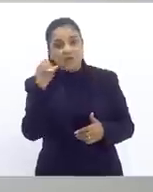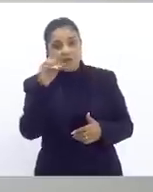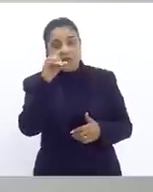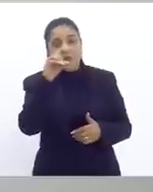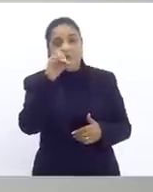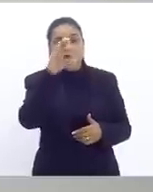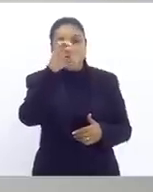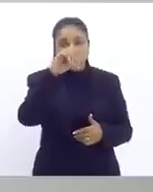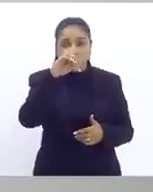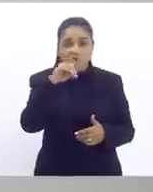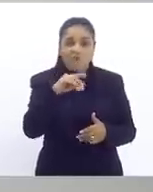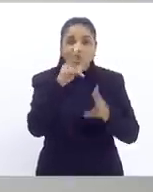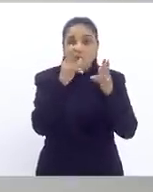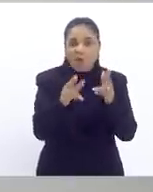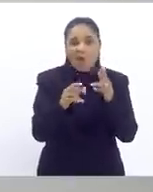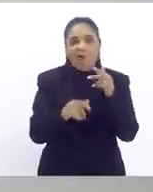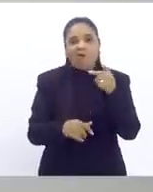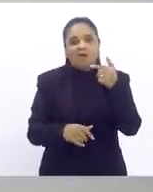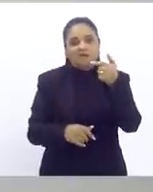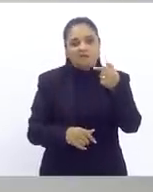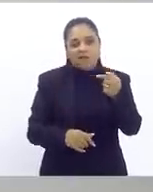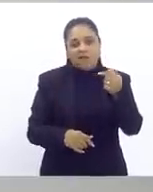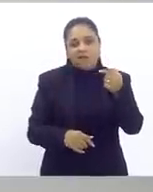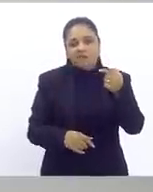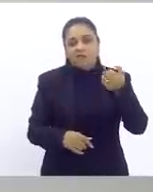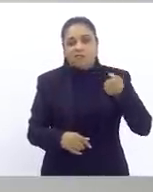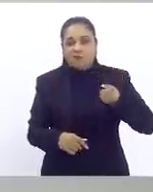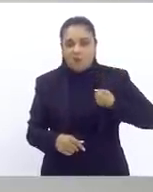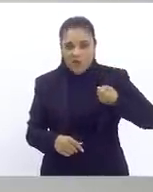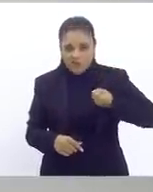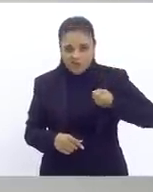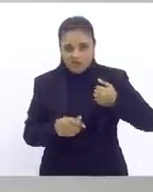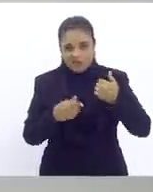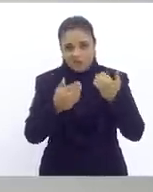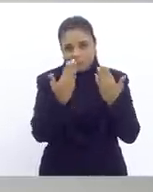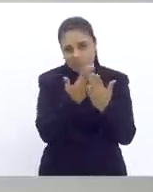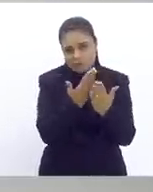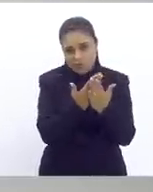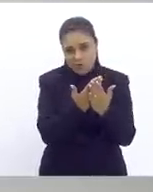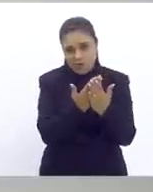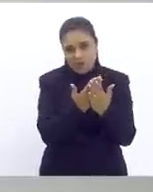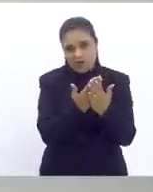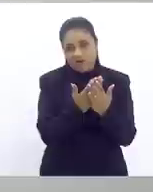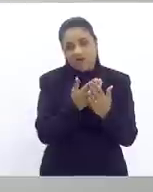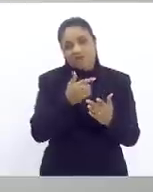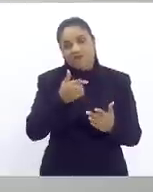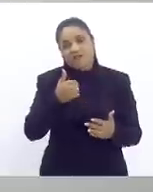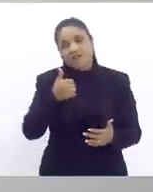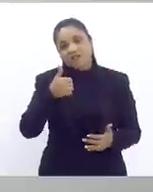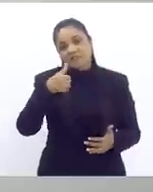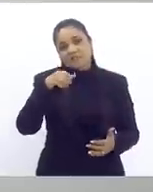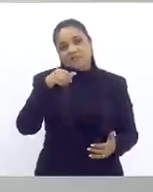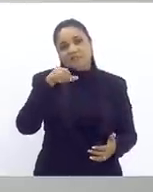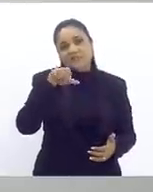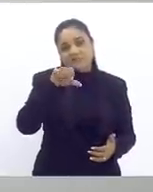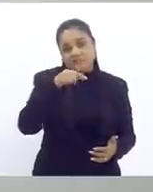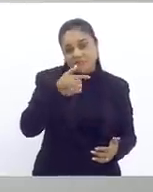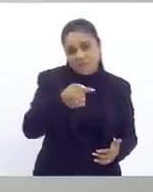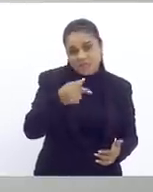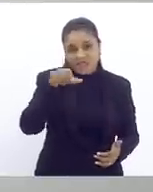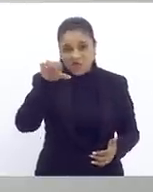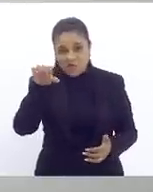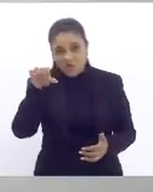tirar até sete você consegue fazer fácil agora de sete a nove um pouco mais difícil de nove pra 10 é um pouco mais difícil